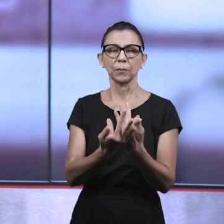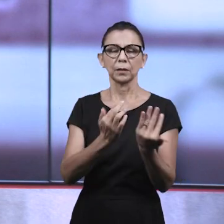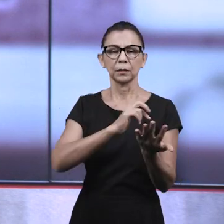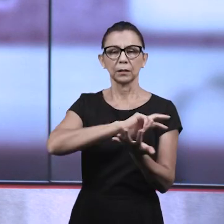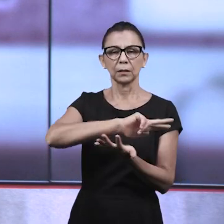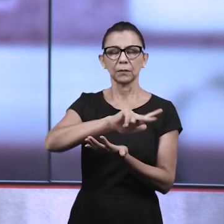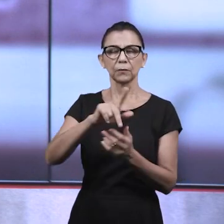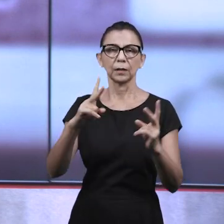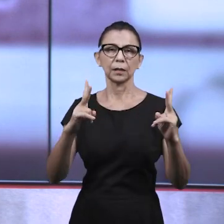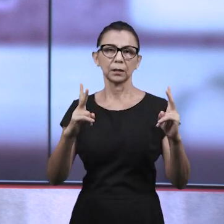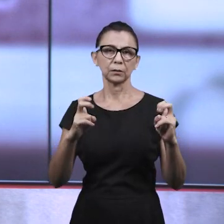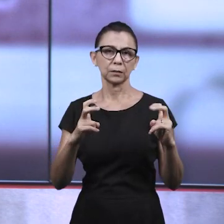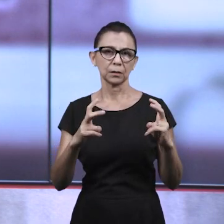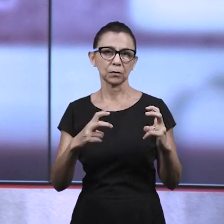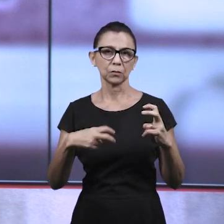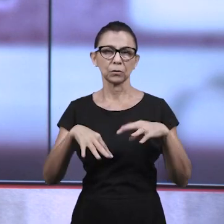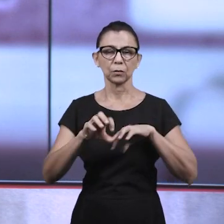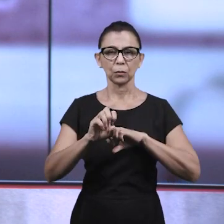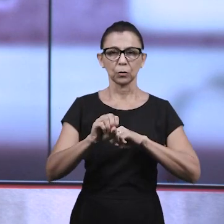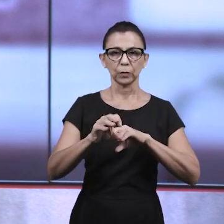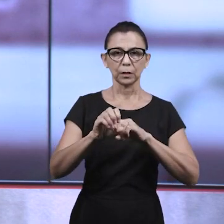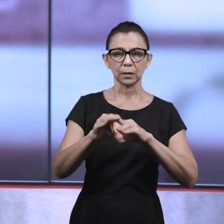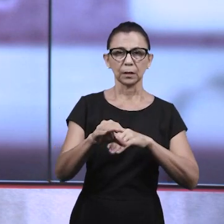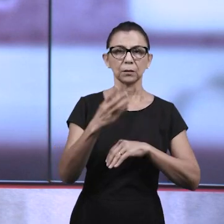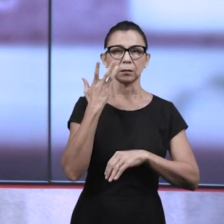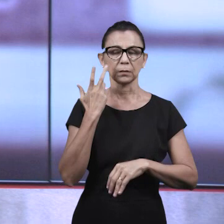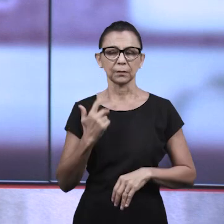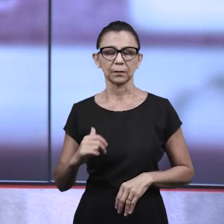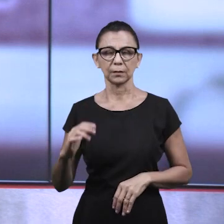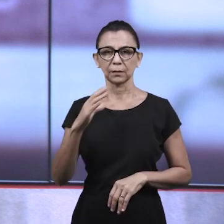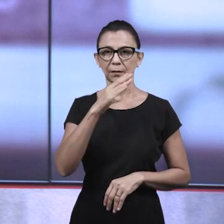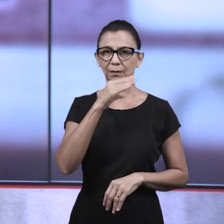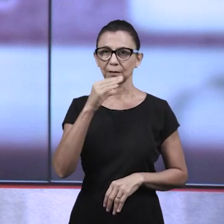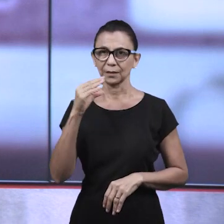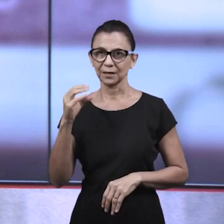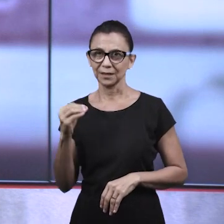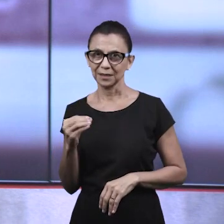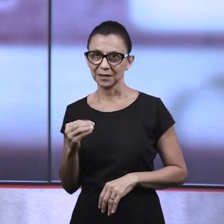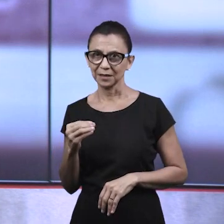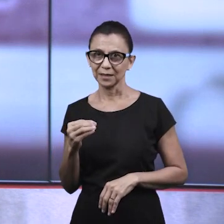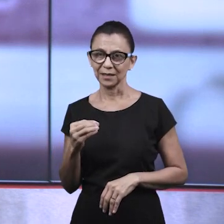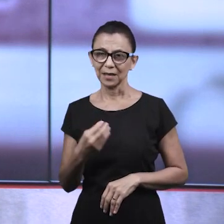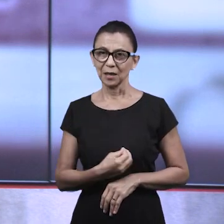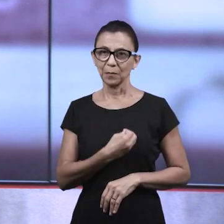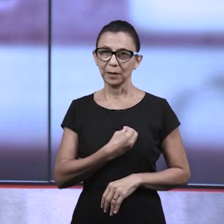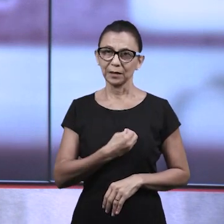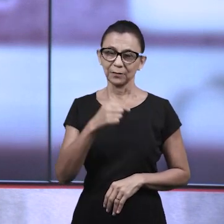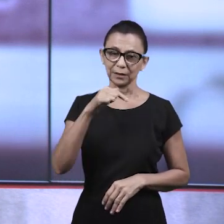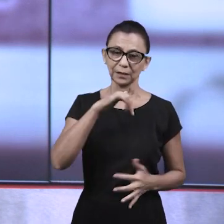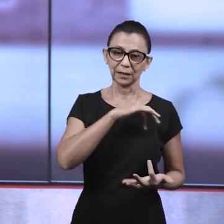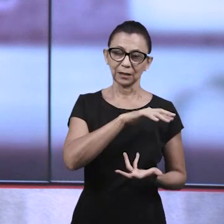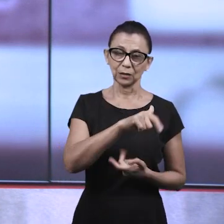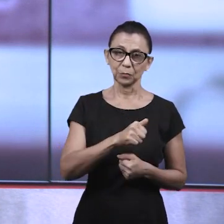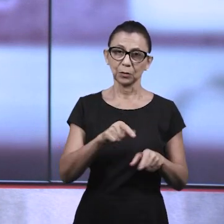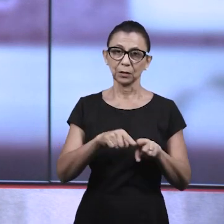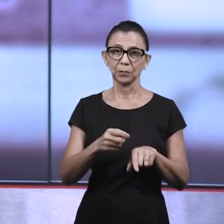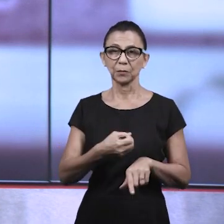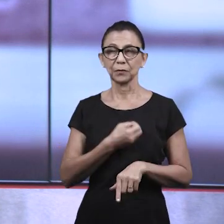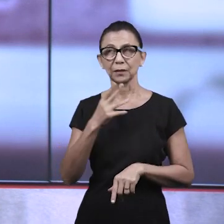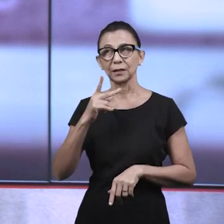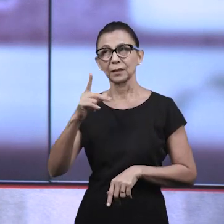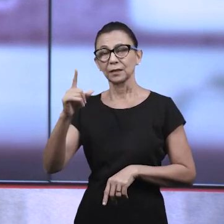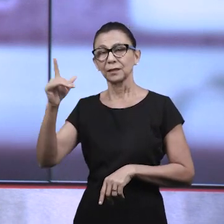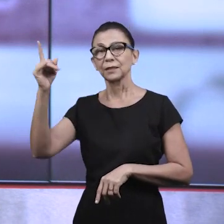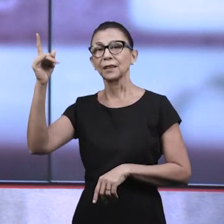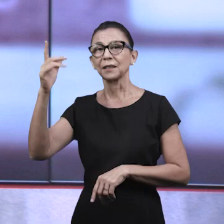à educação das nossas crianças, intermediários e adolescentes, para esta vida terrena e para a vida eterna